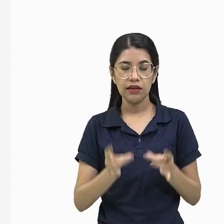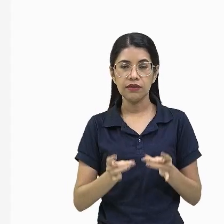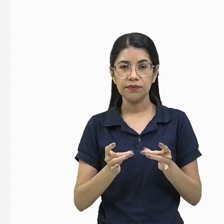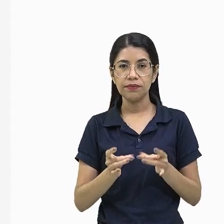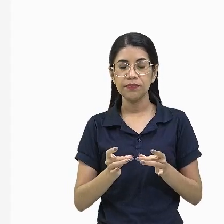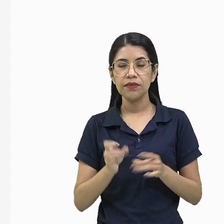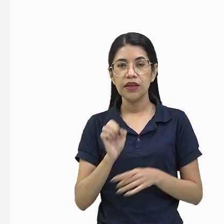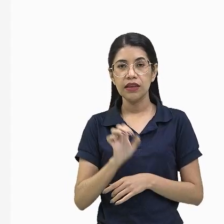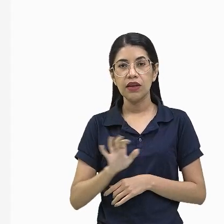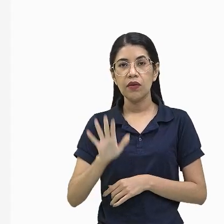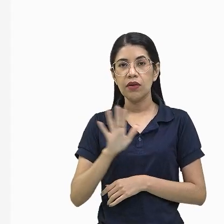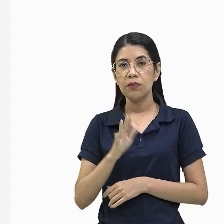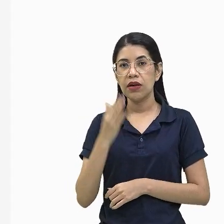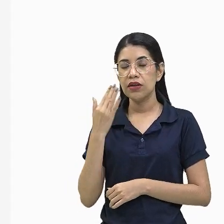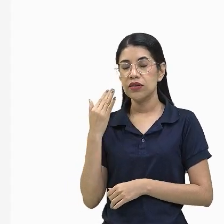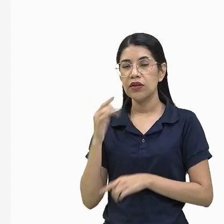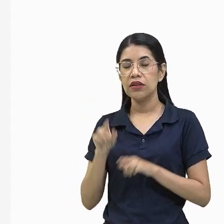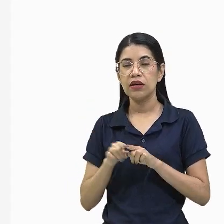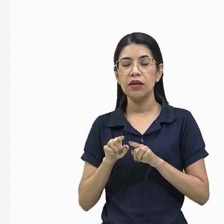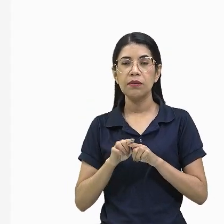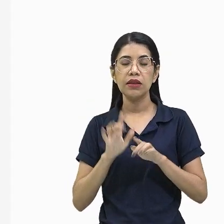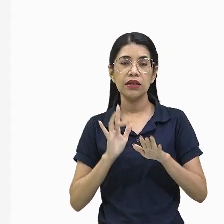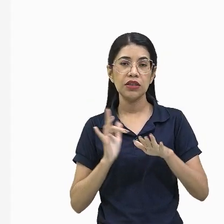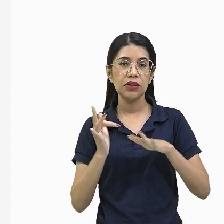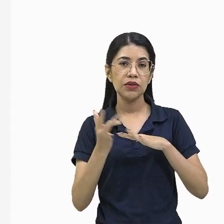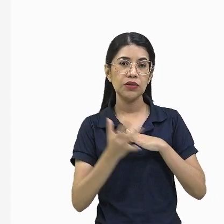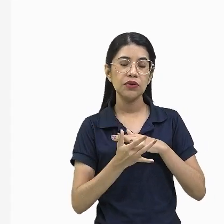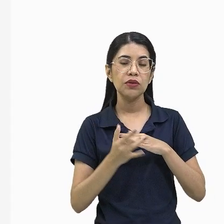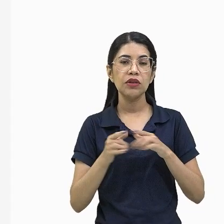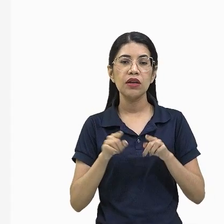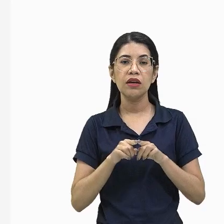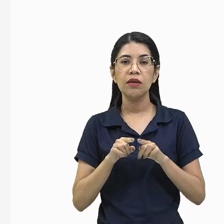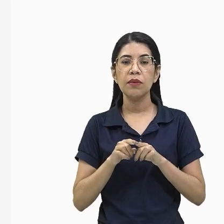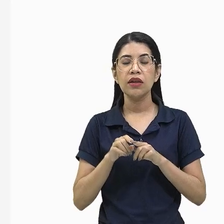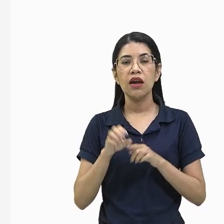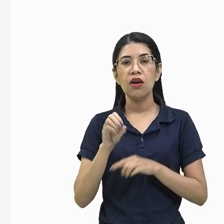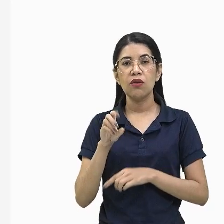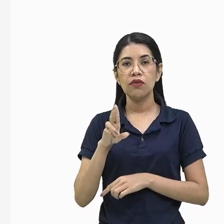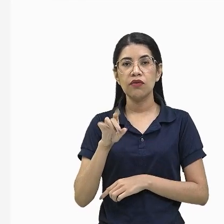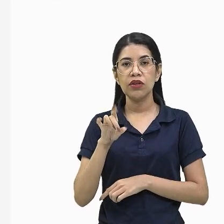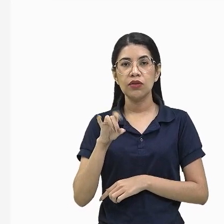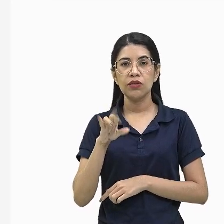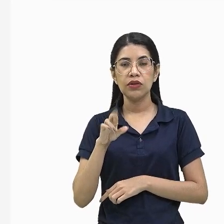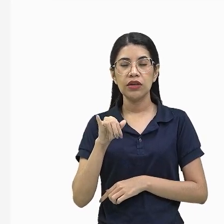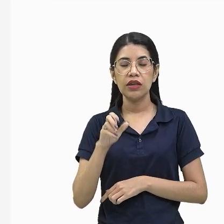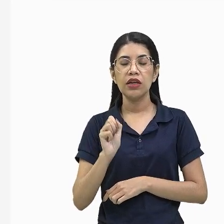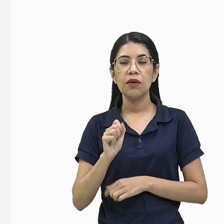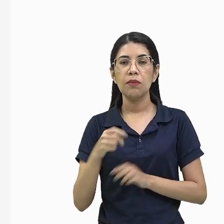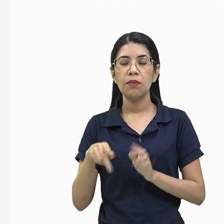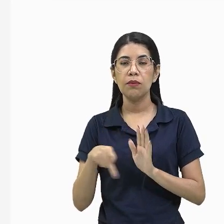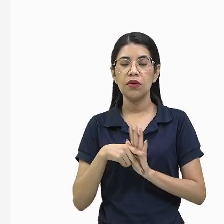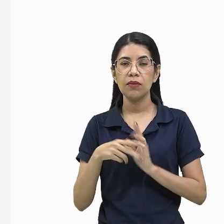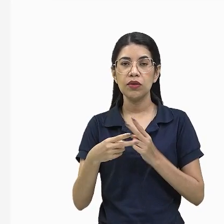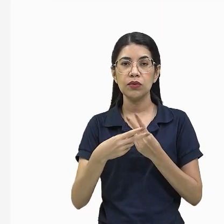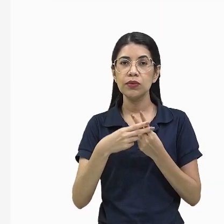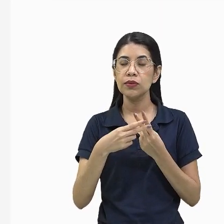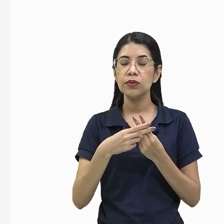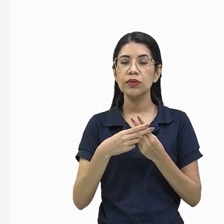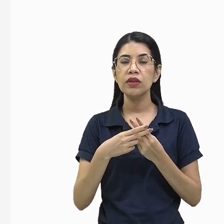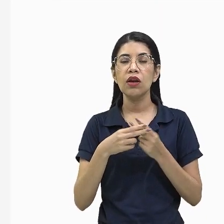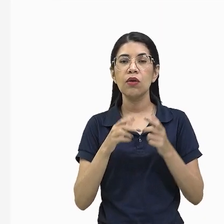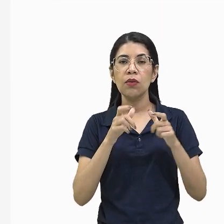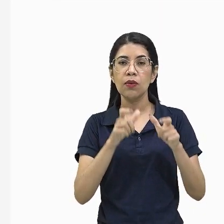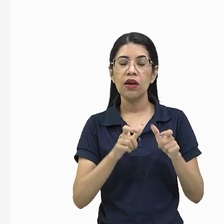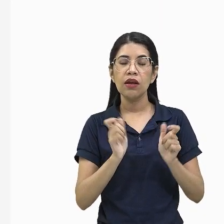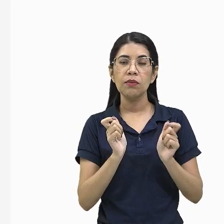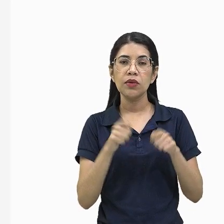aí as imagens das redes sociais, a ouvidoria do SUS 136, certo? Que é exatamente um local onde você pode alcançar